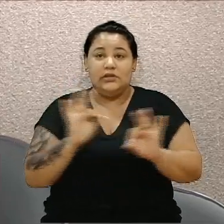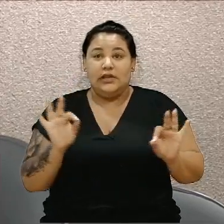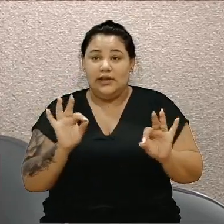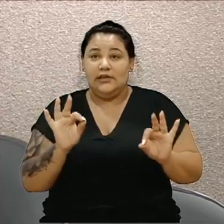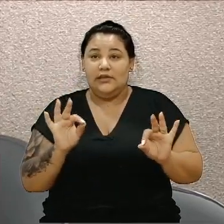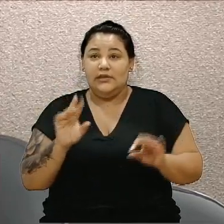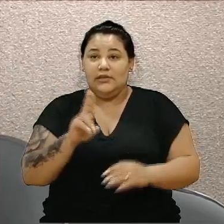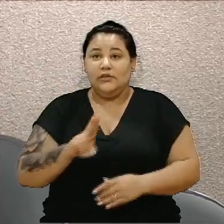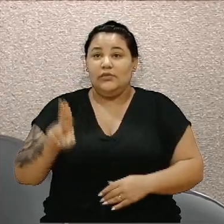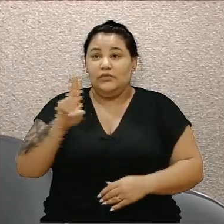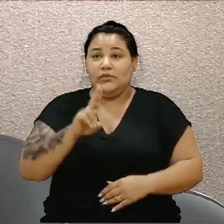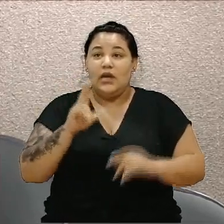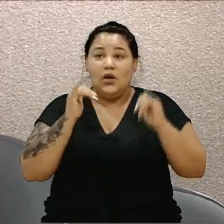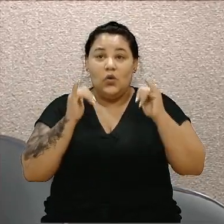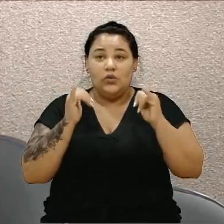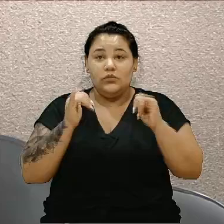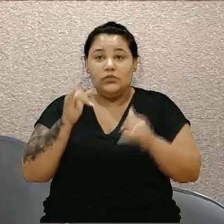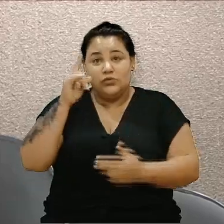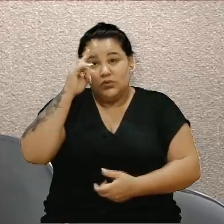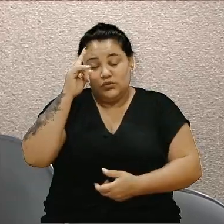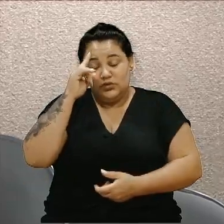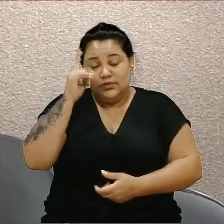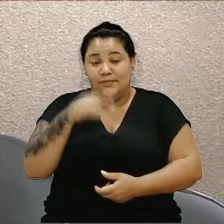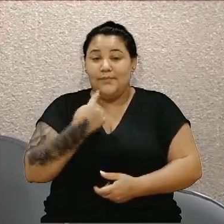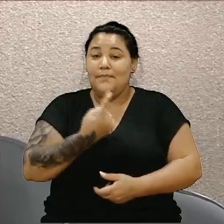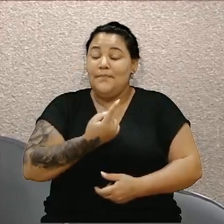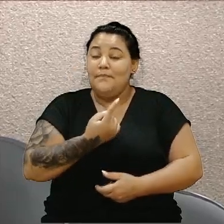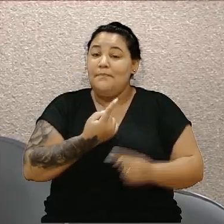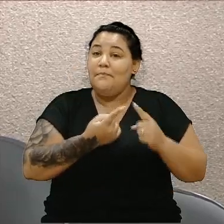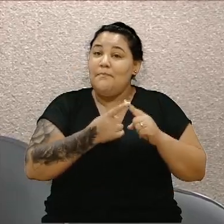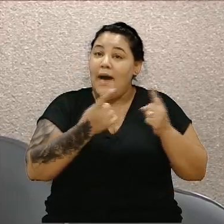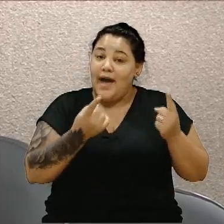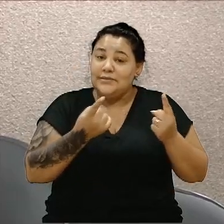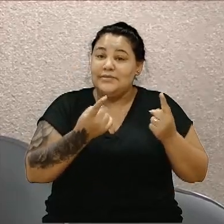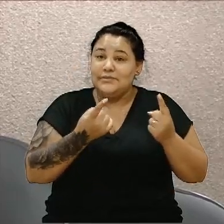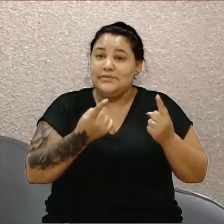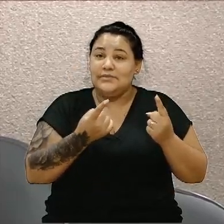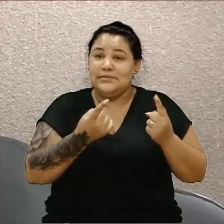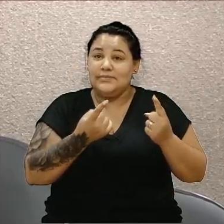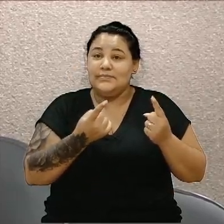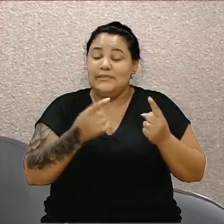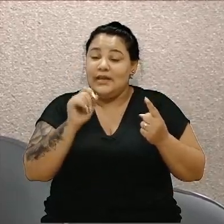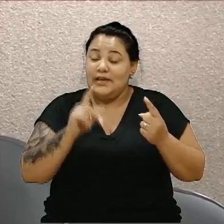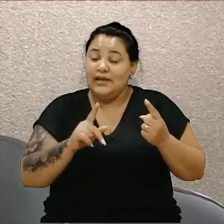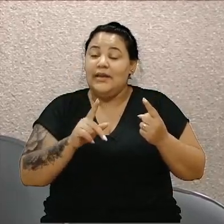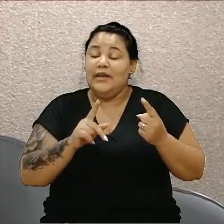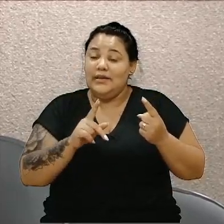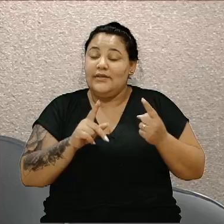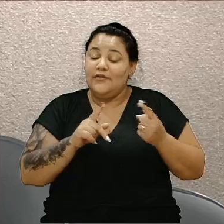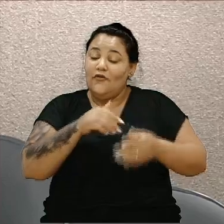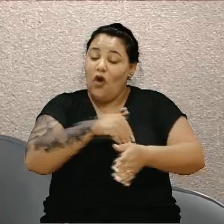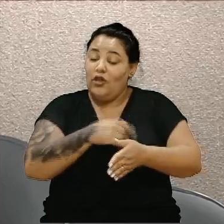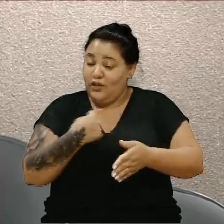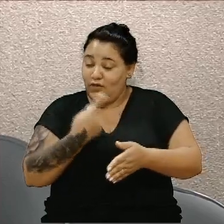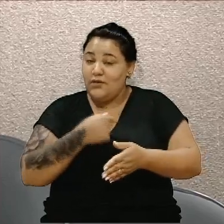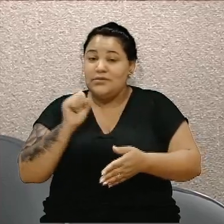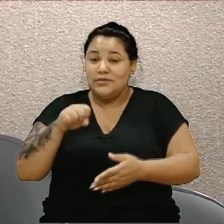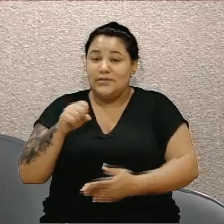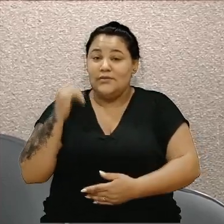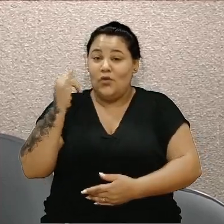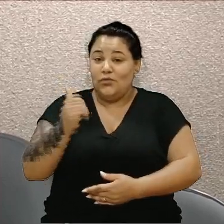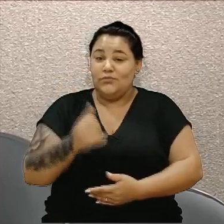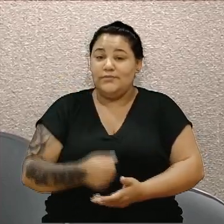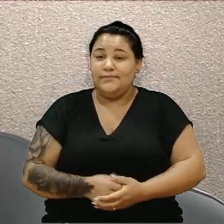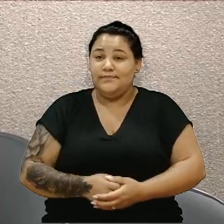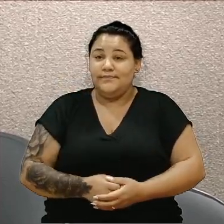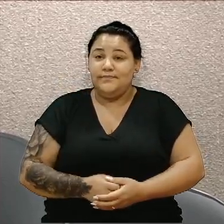de ônibus diariamente, mas os nossos eleitores andam. Todos os dias acordam cedo e precisam de um modal que